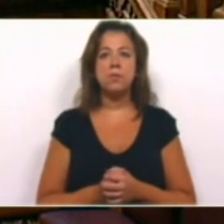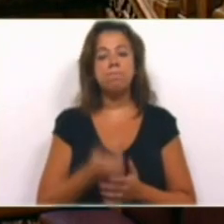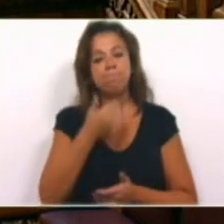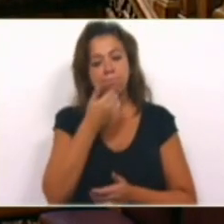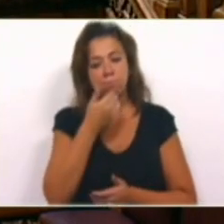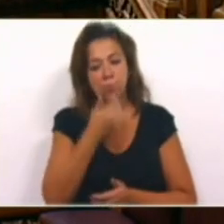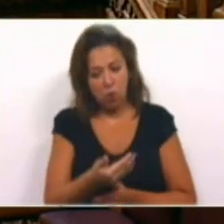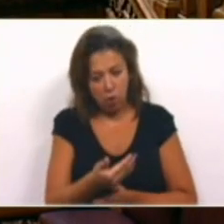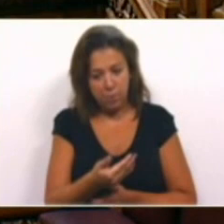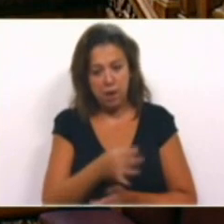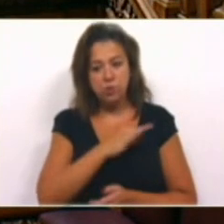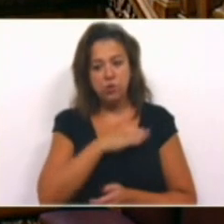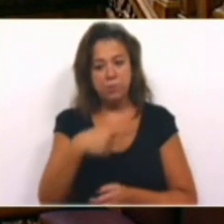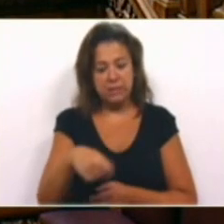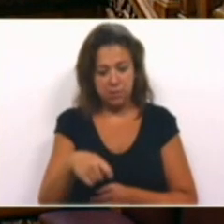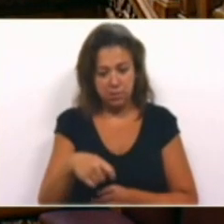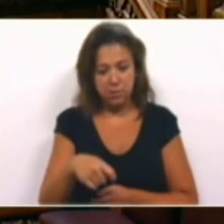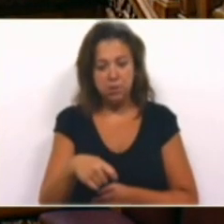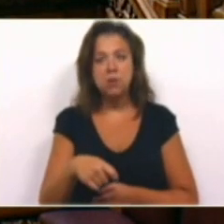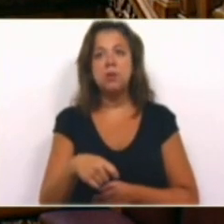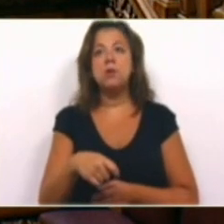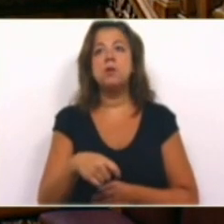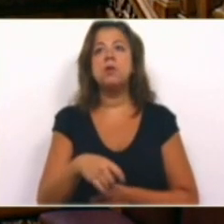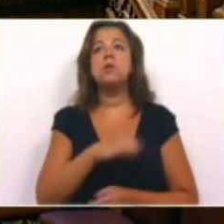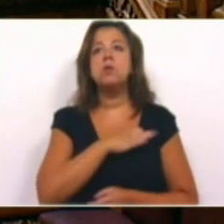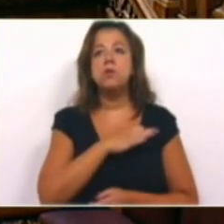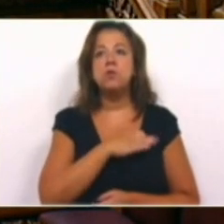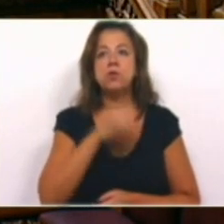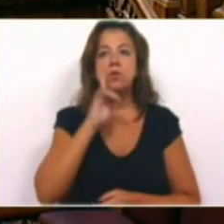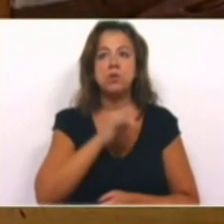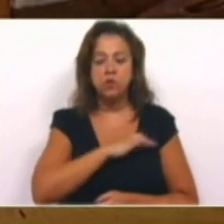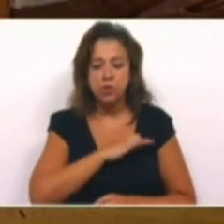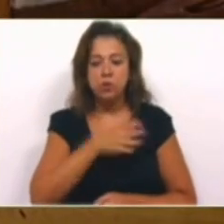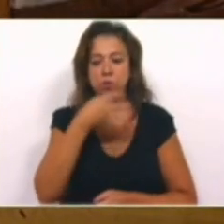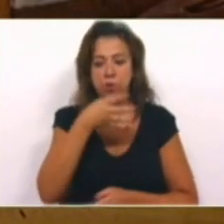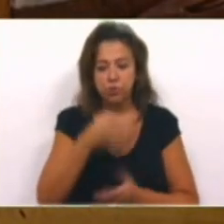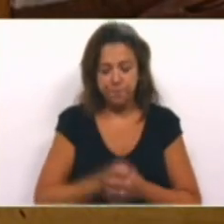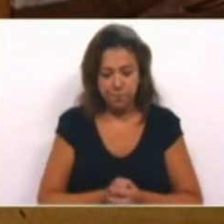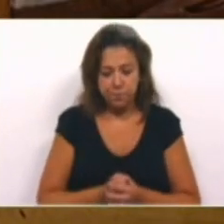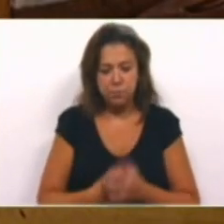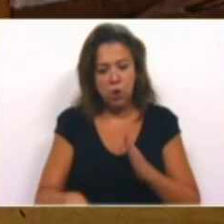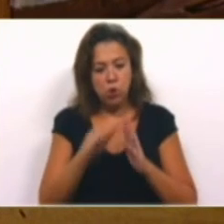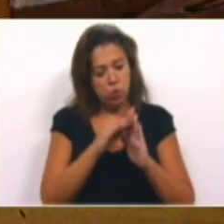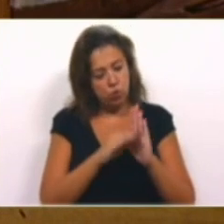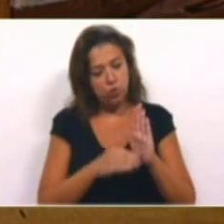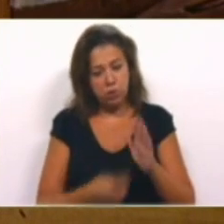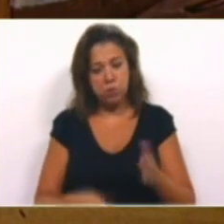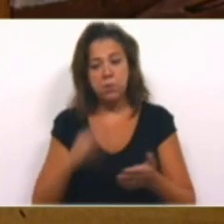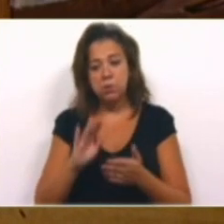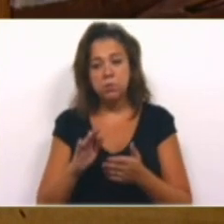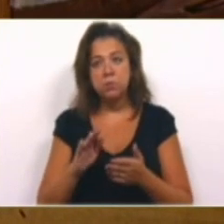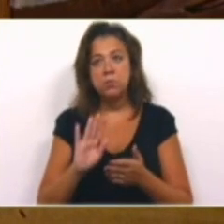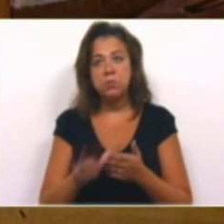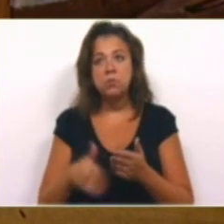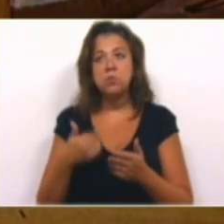Muito obrigado, Sr. Presidente, senhoras e senhores deputados. O agendamento putestativo do